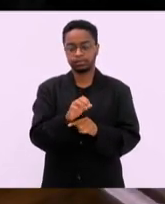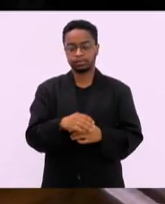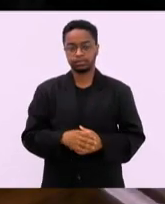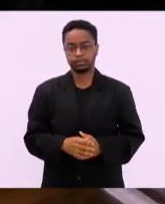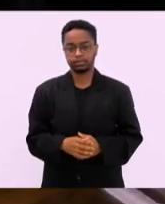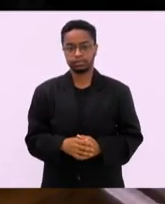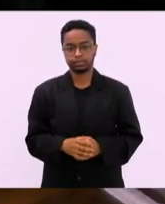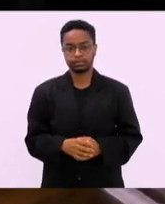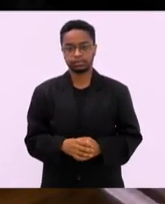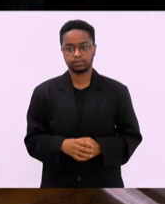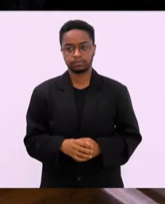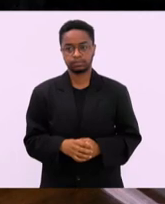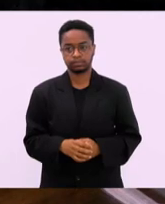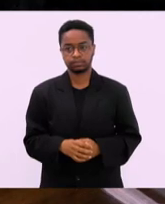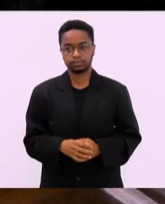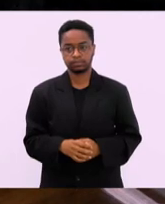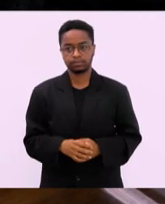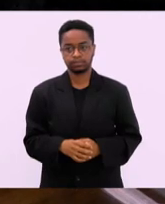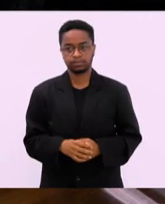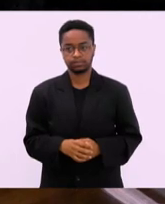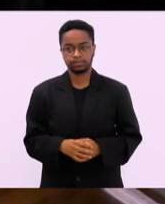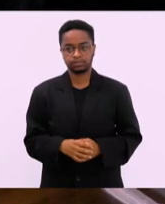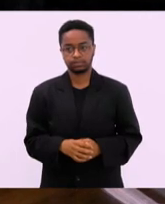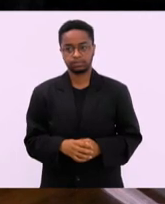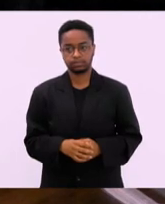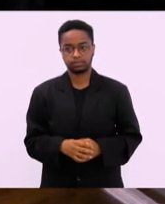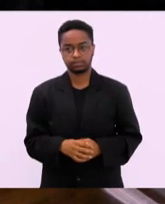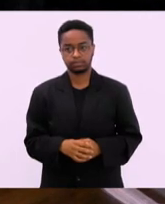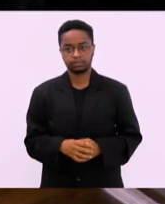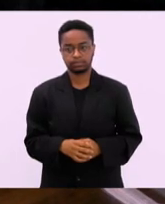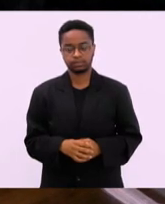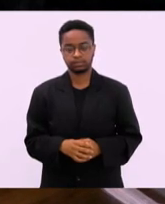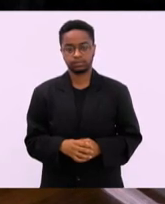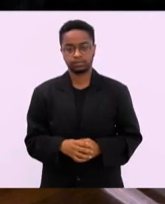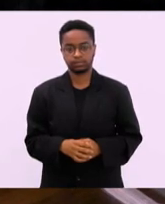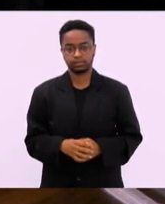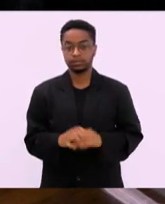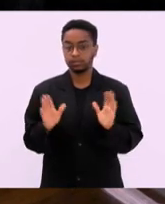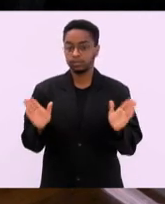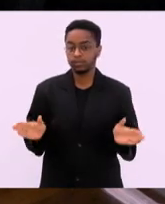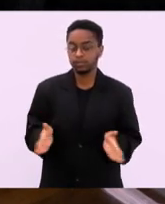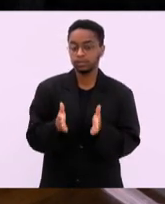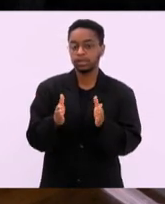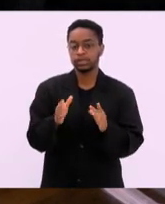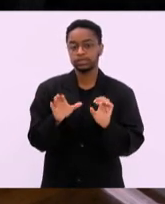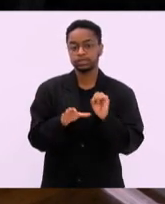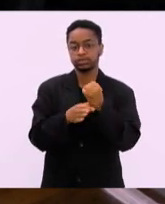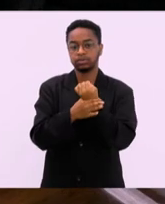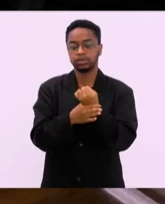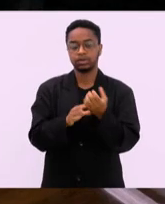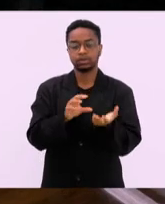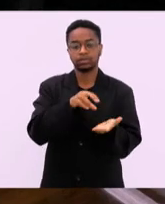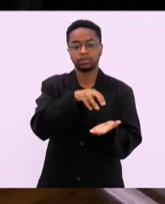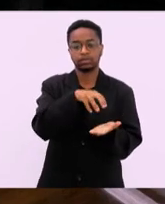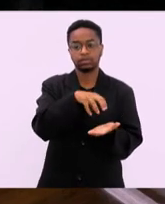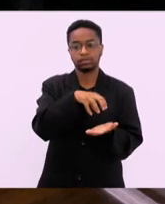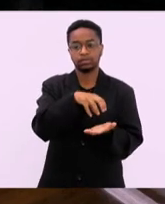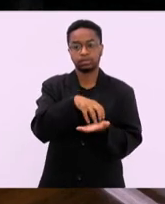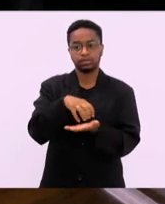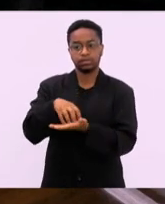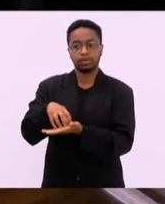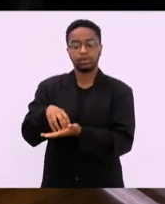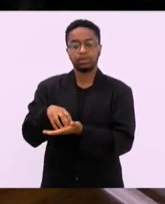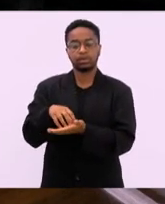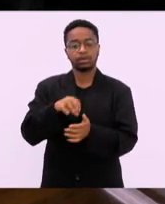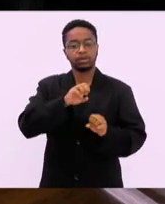que o Grampo, eu não sei, é promoção e... Enfim. Promoção à segurança nas unidades e estabelecimentos de ensino públicos